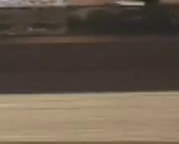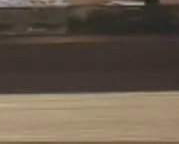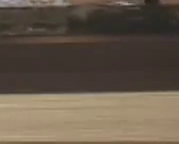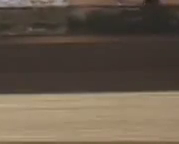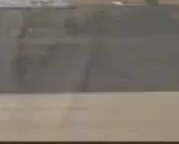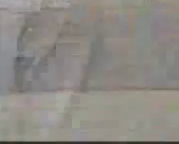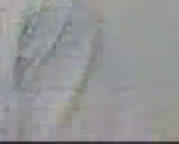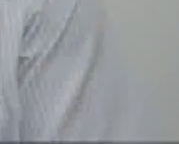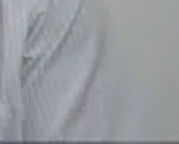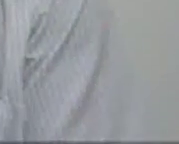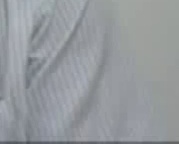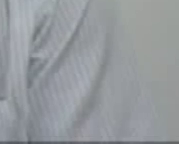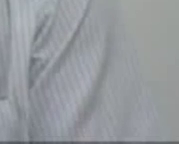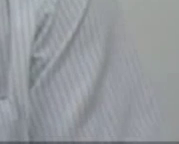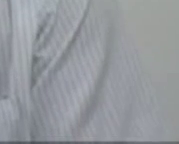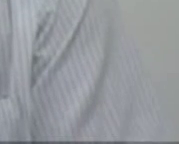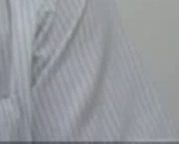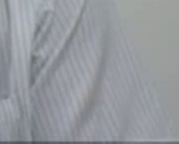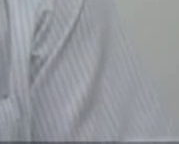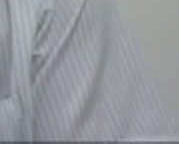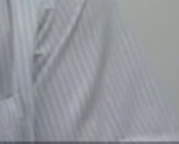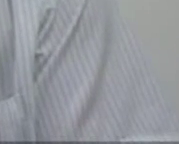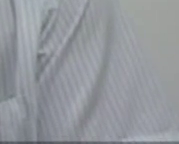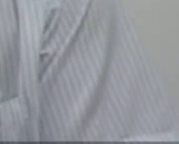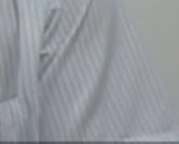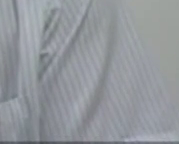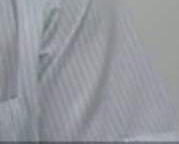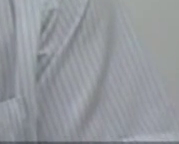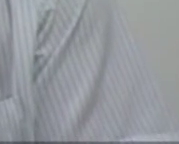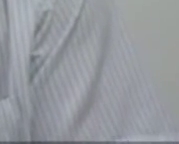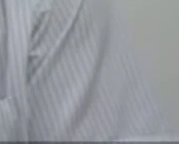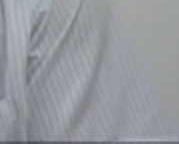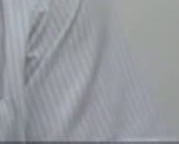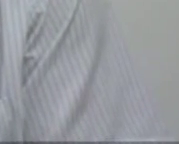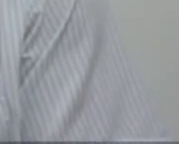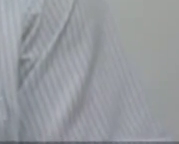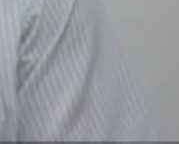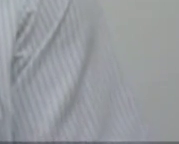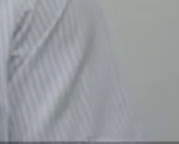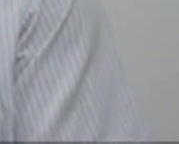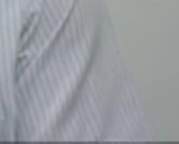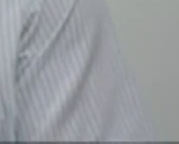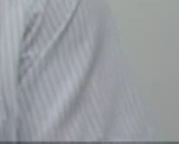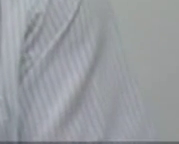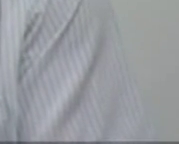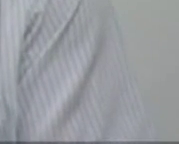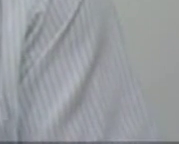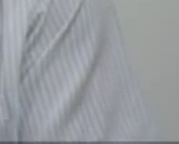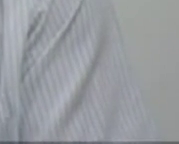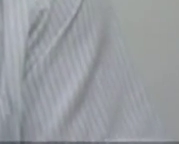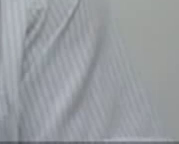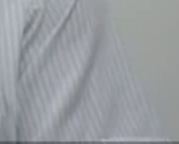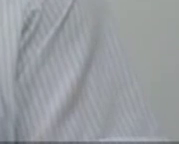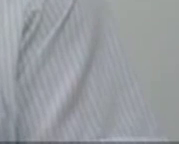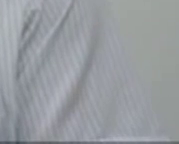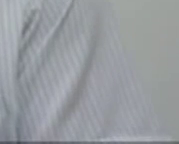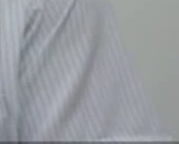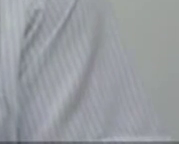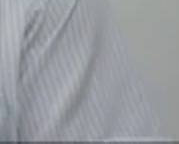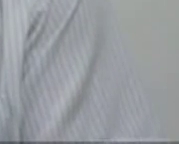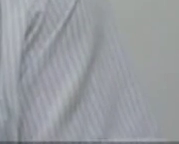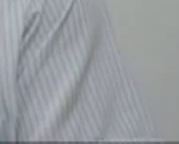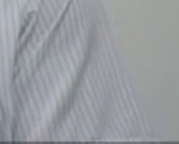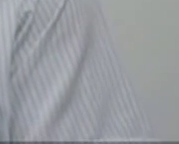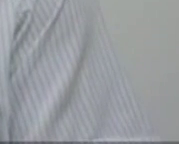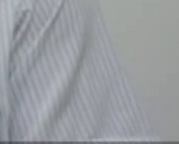anterior, para a gente não perder muito tempo aqui. Mas que bom que o Poder Legislativo, toda e qualquer